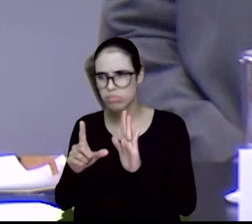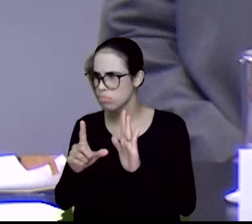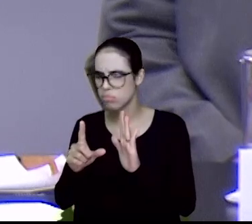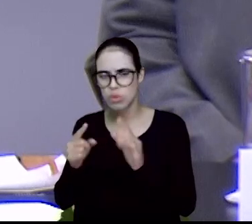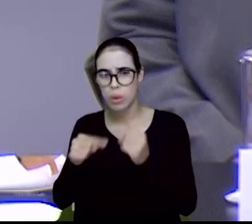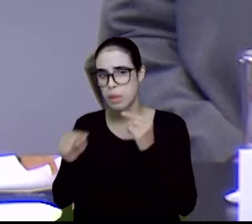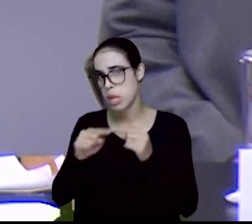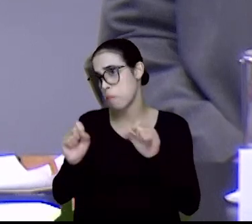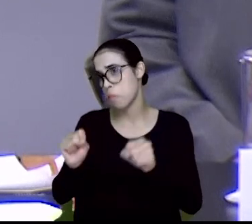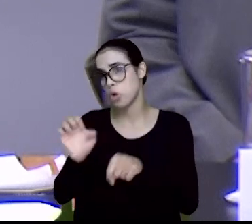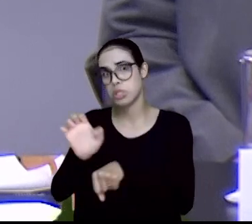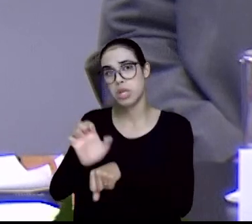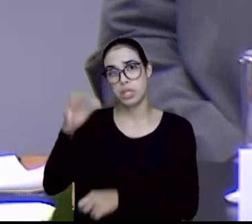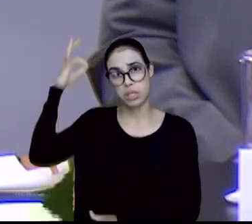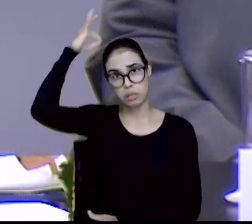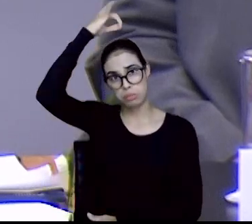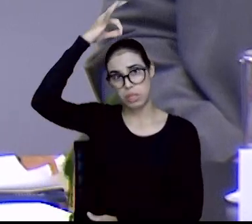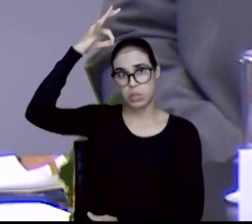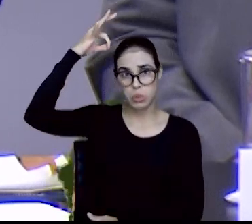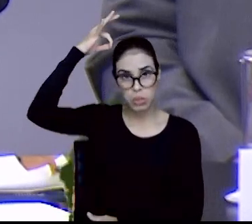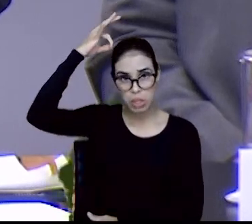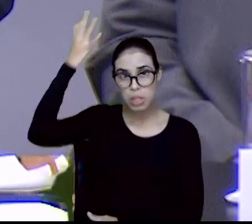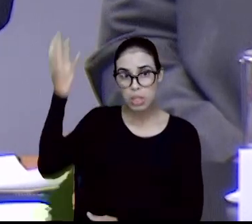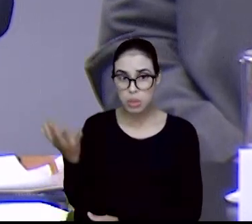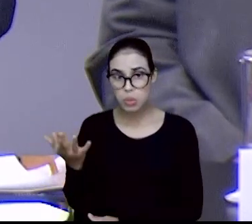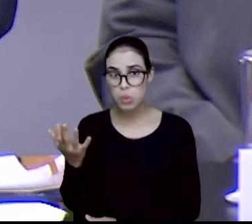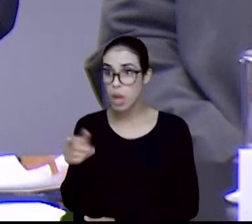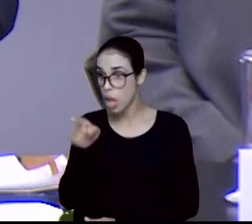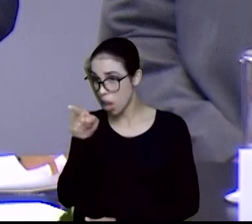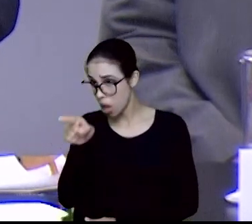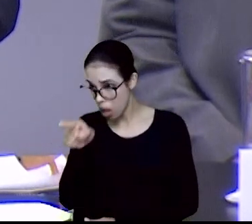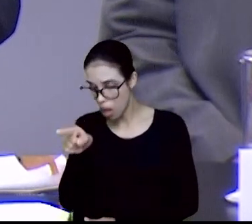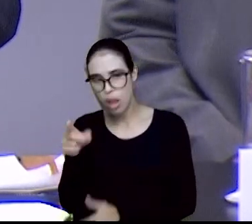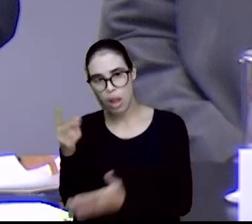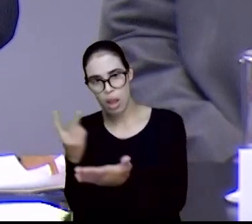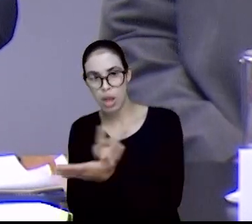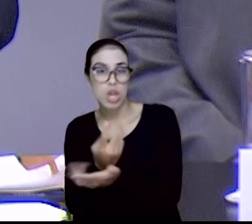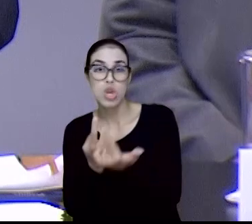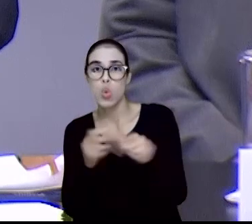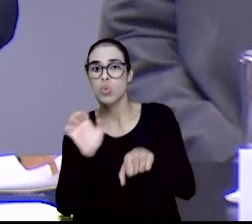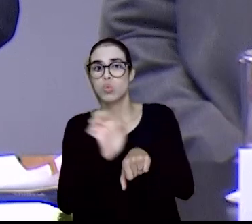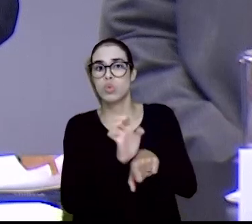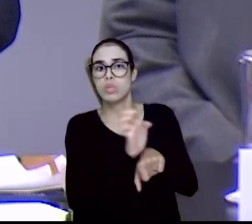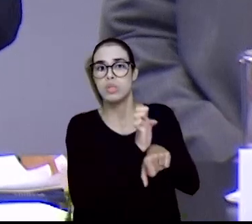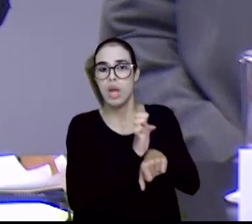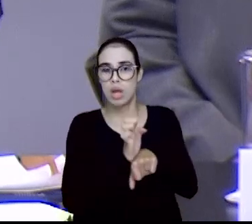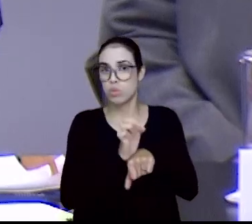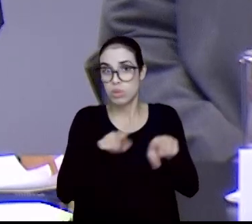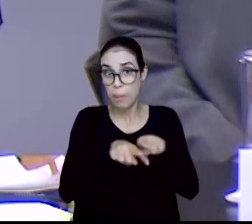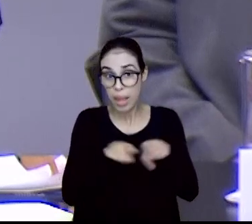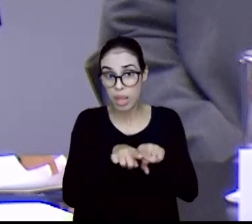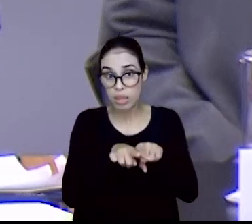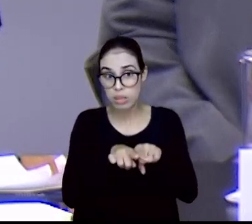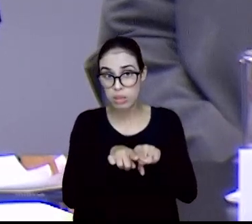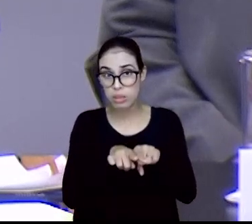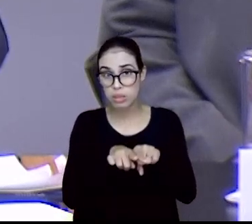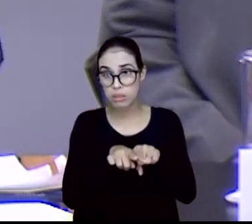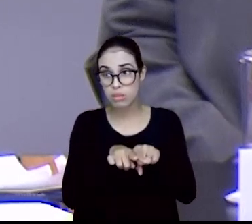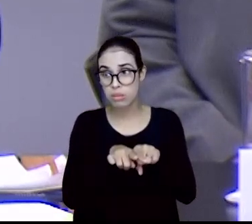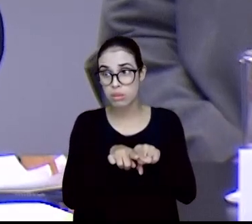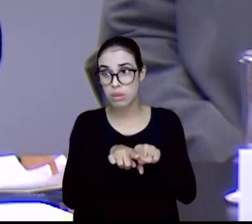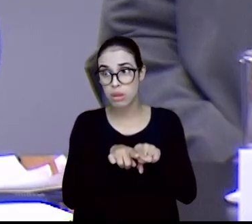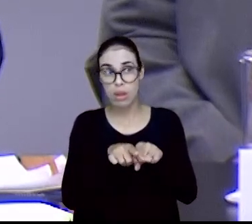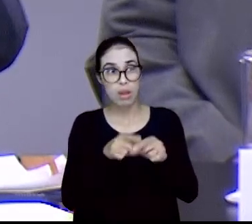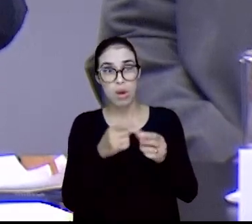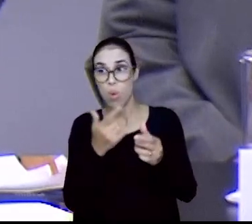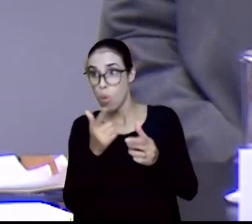Espírito Santo, a mesma isenção em qualquer Estado da Federação será inconstitucional. Isso é o efeito transcendente. Você pega